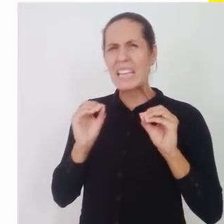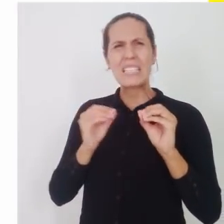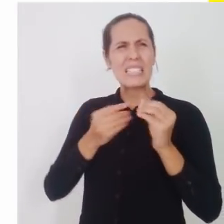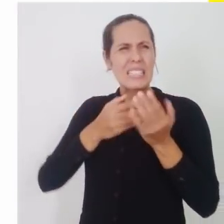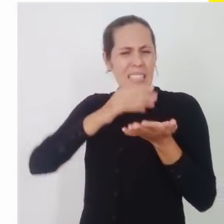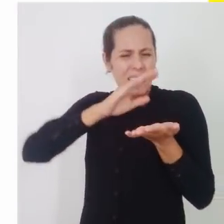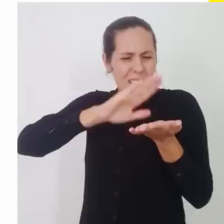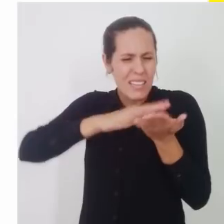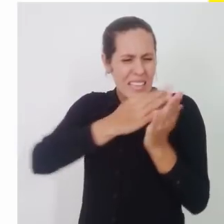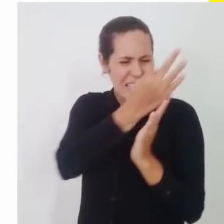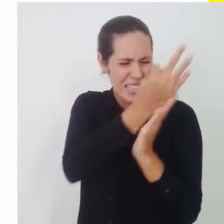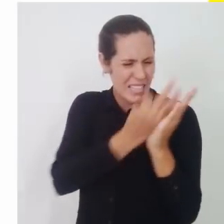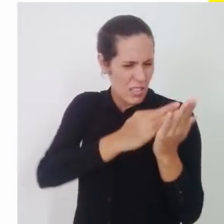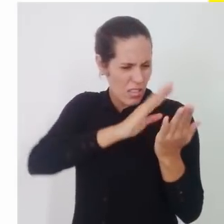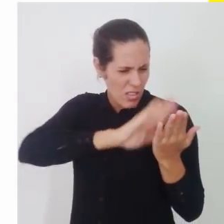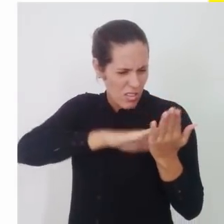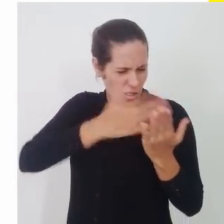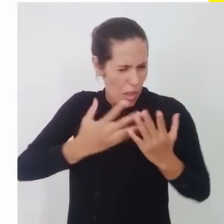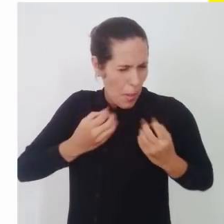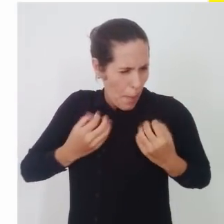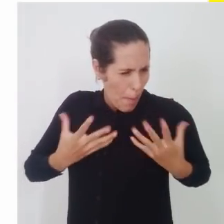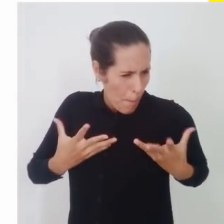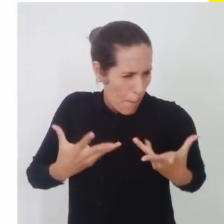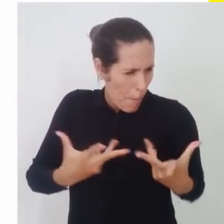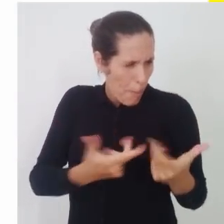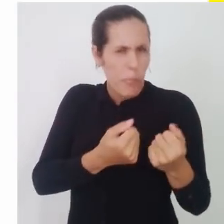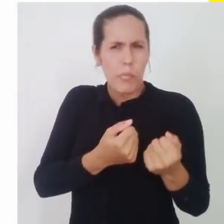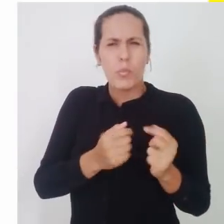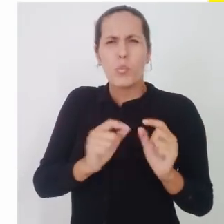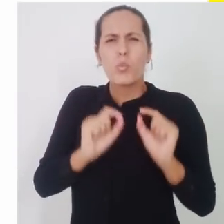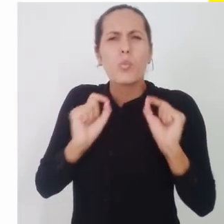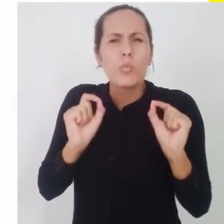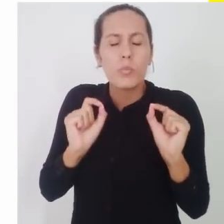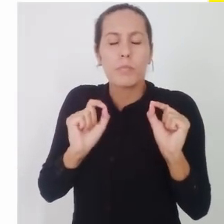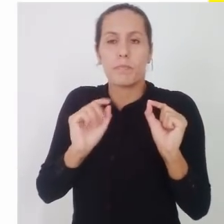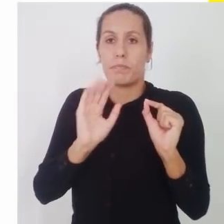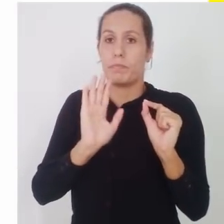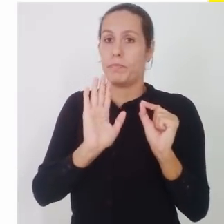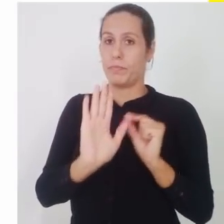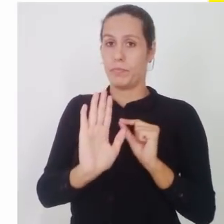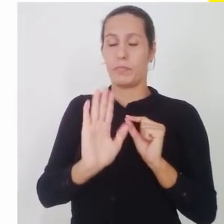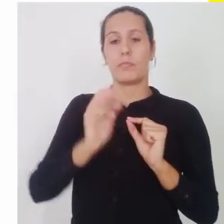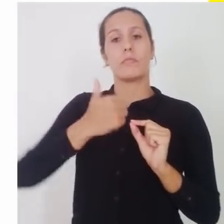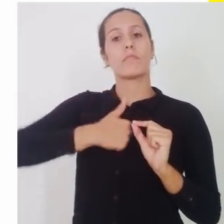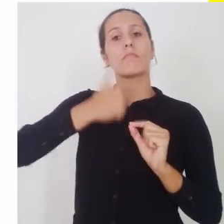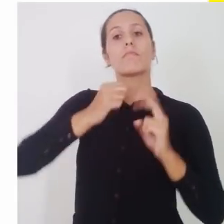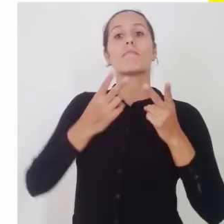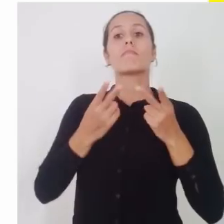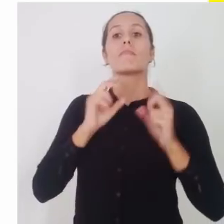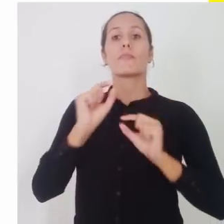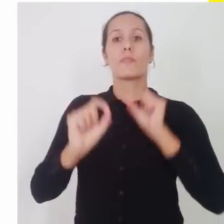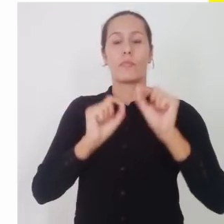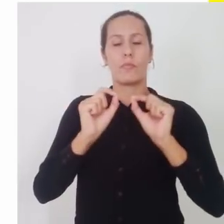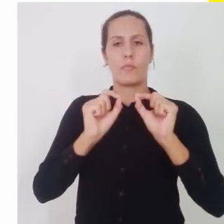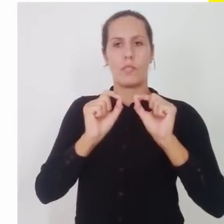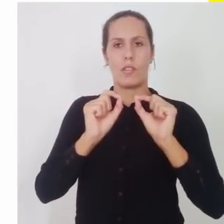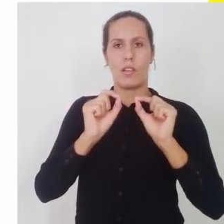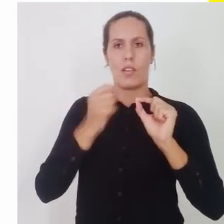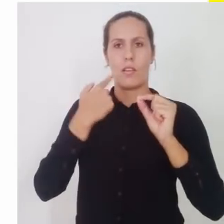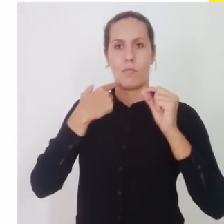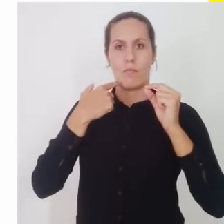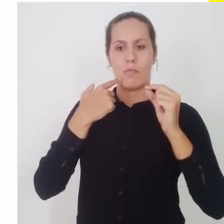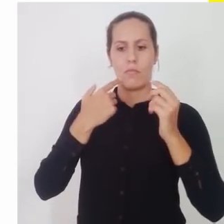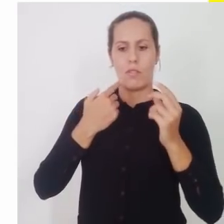que seria interpretar bem um texto? É apenas identificar as relações entre as